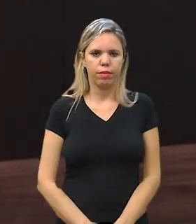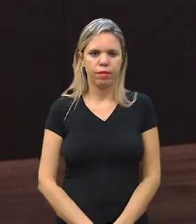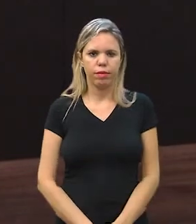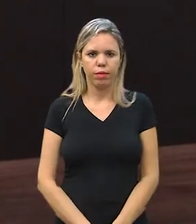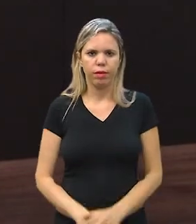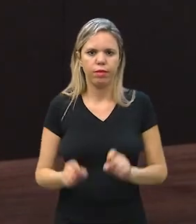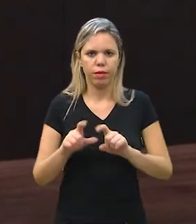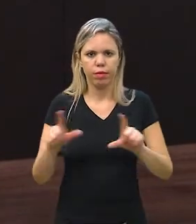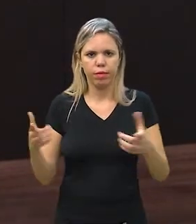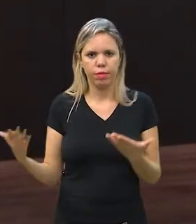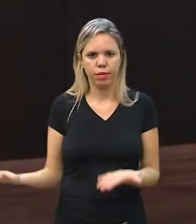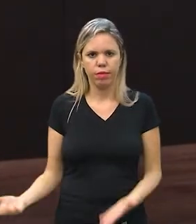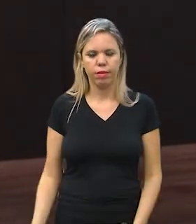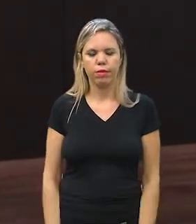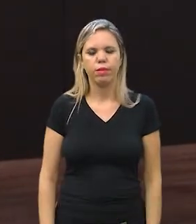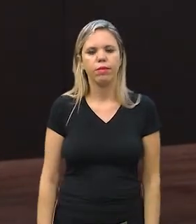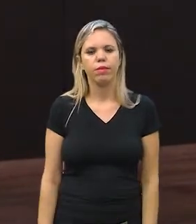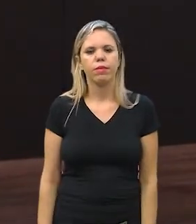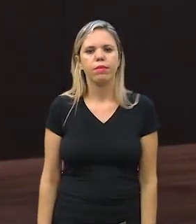O número aparece aí, ó,